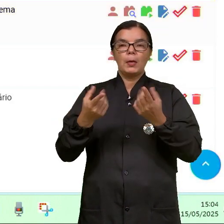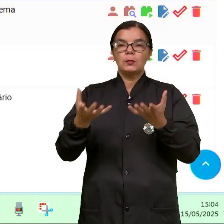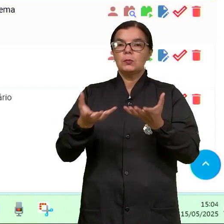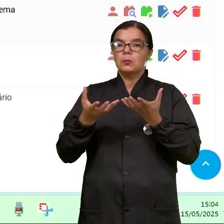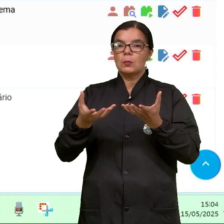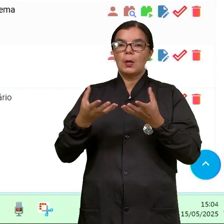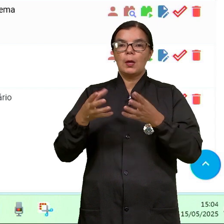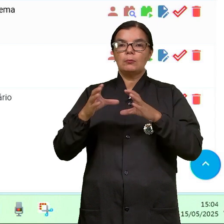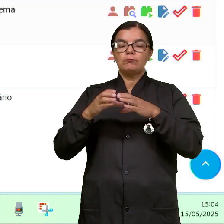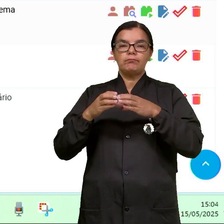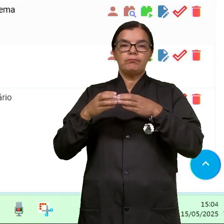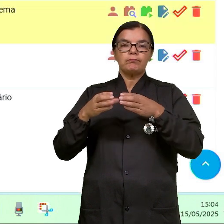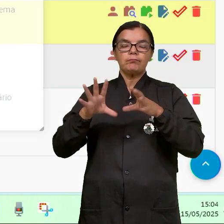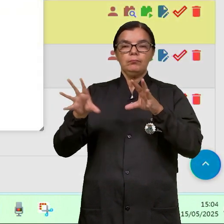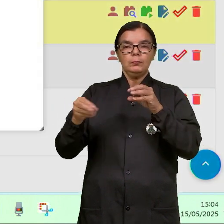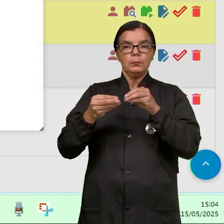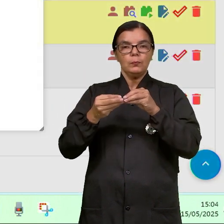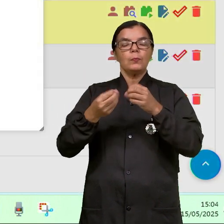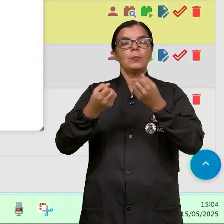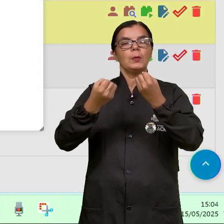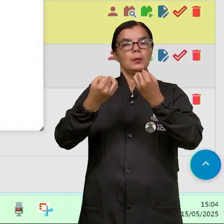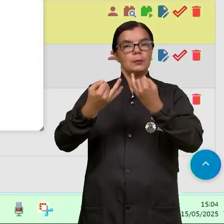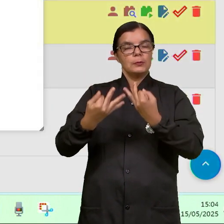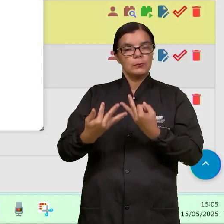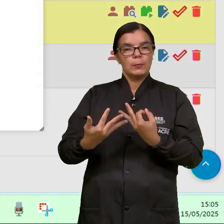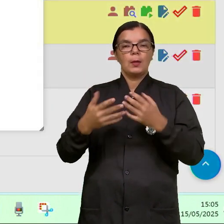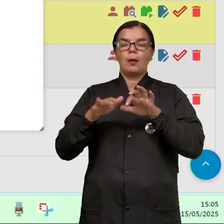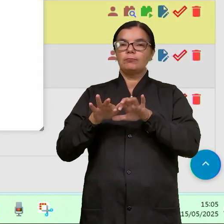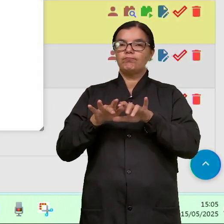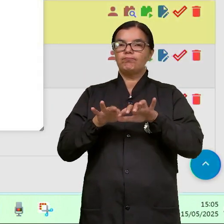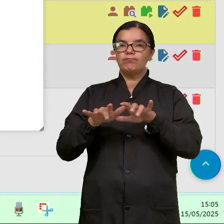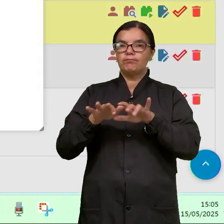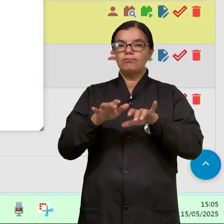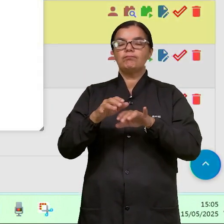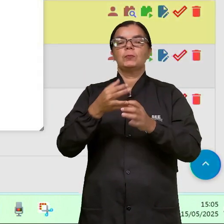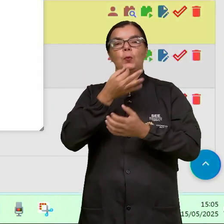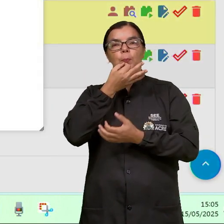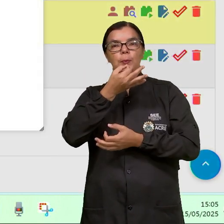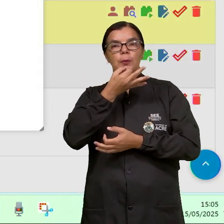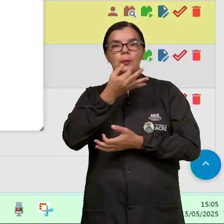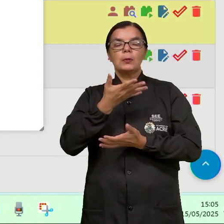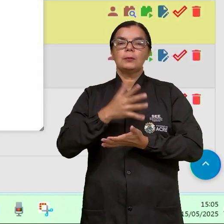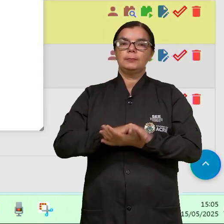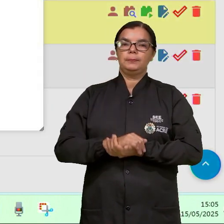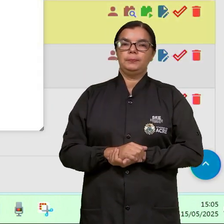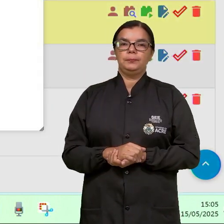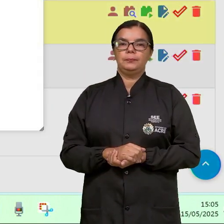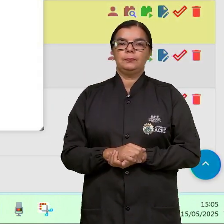Eu quero inserir um comentário, tá? Nesse bloco, quero que coloque assim, ó.